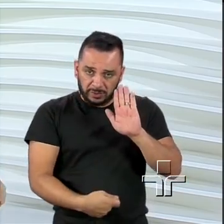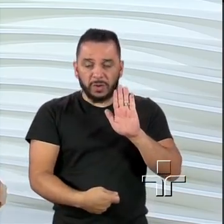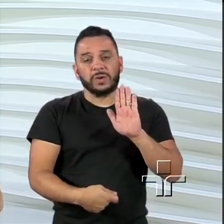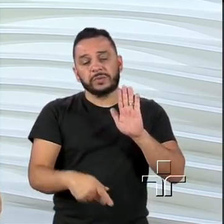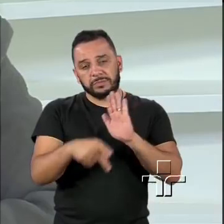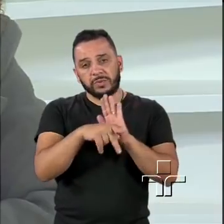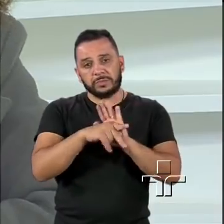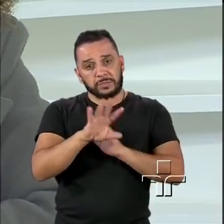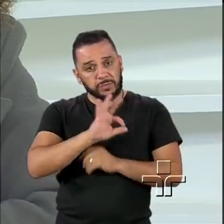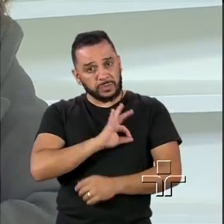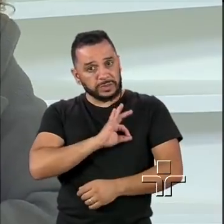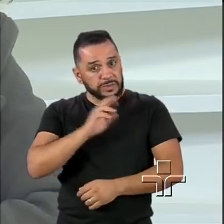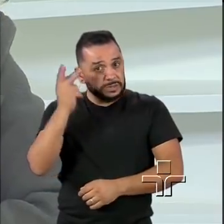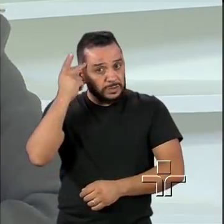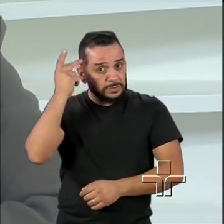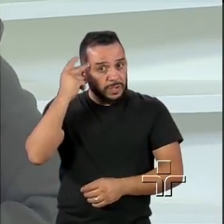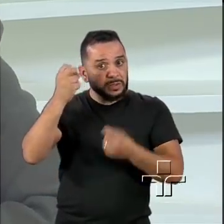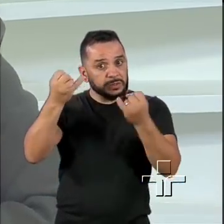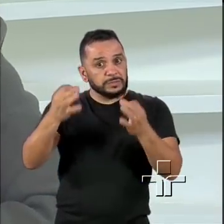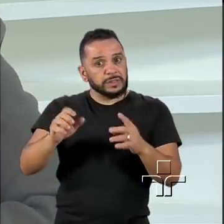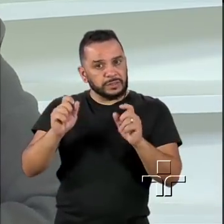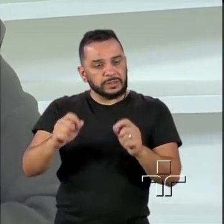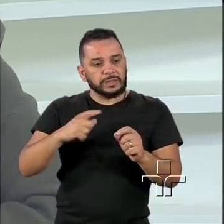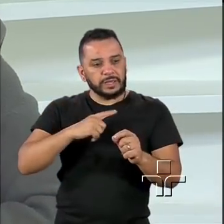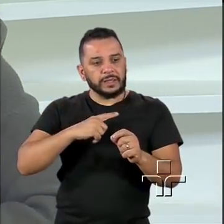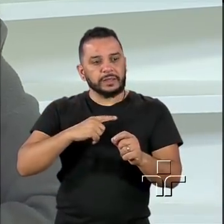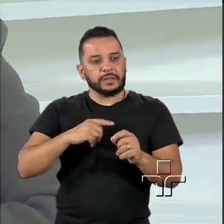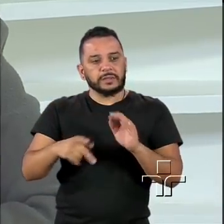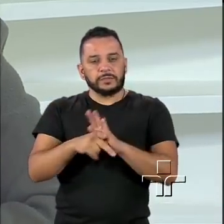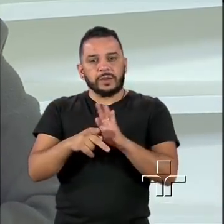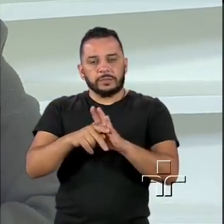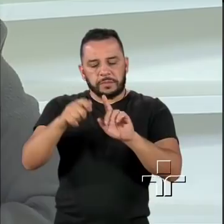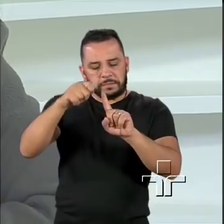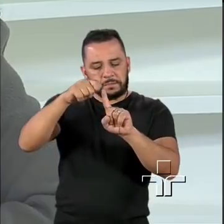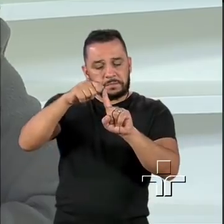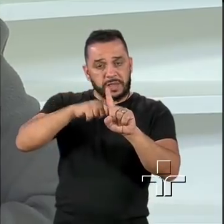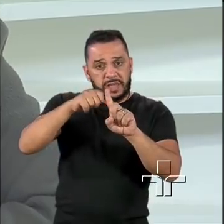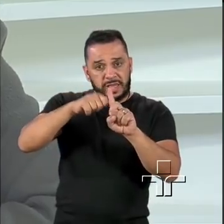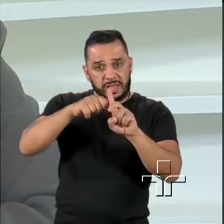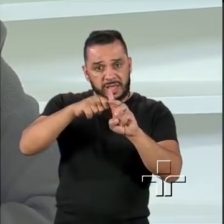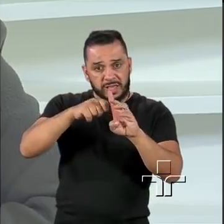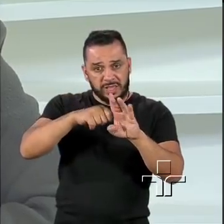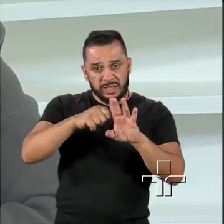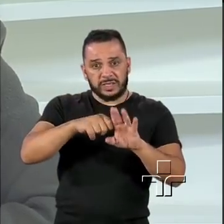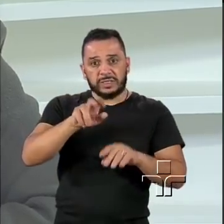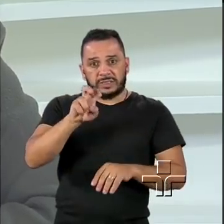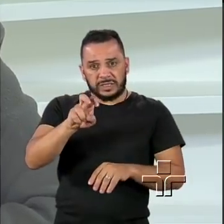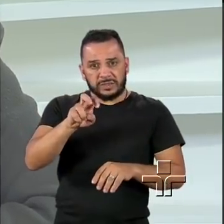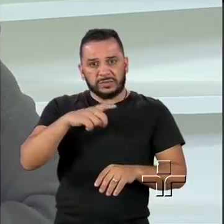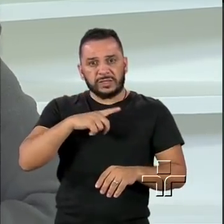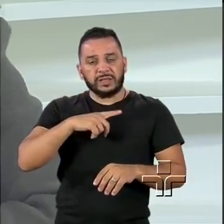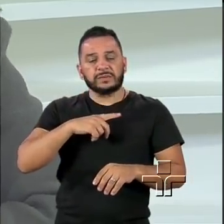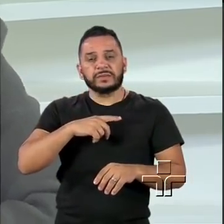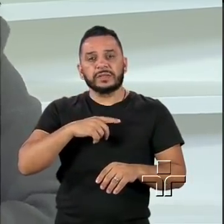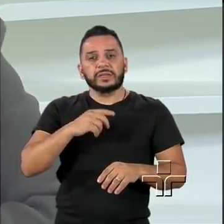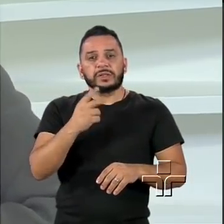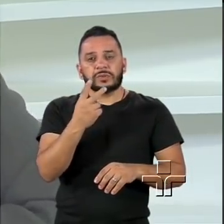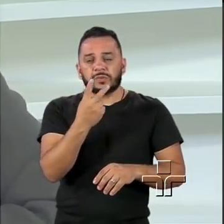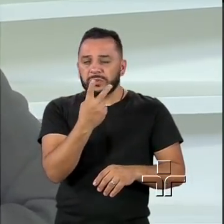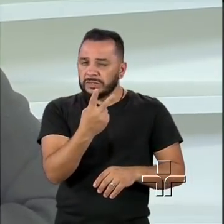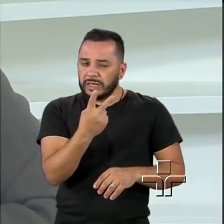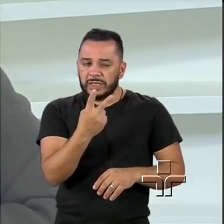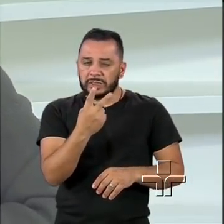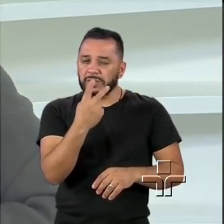São Paulo, apontando que nos 5 primeiros meses desse ano foram 227 denúncias de homicídios em